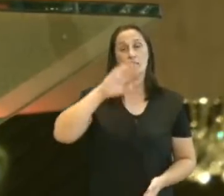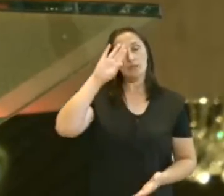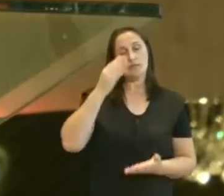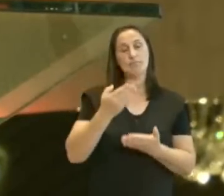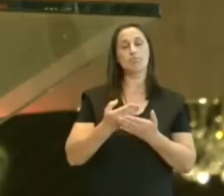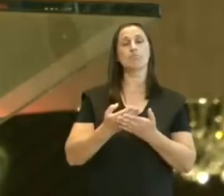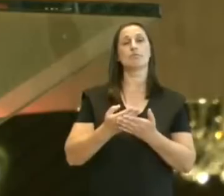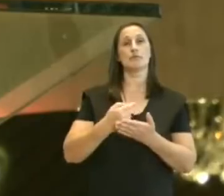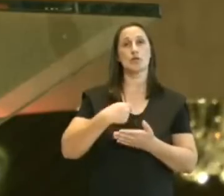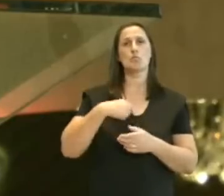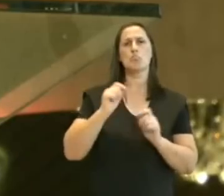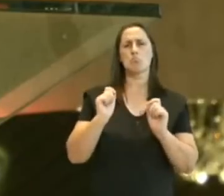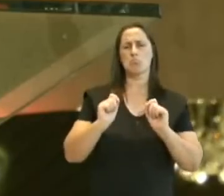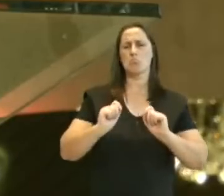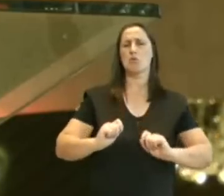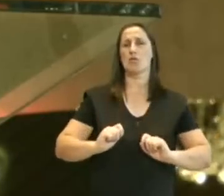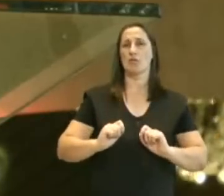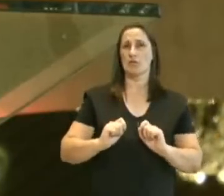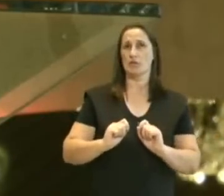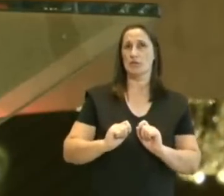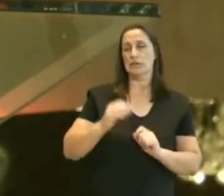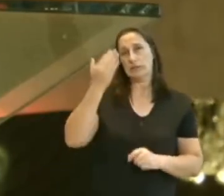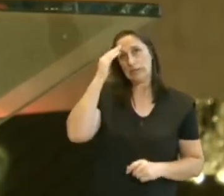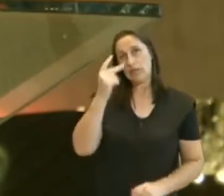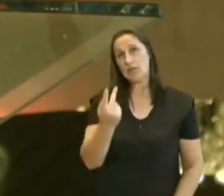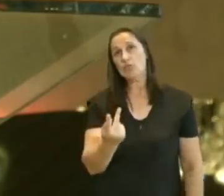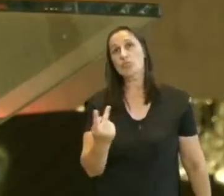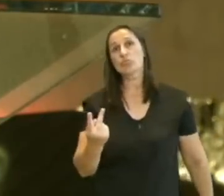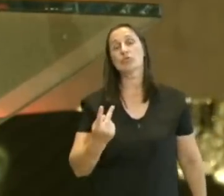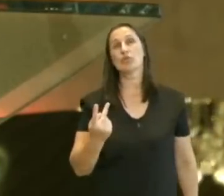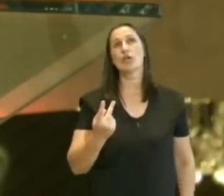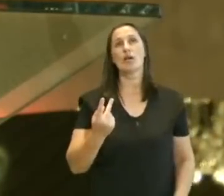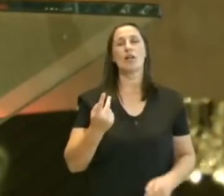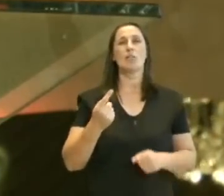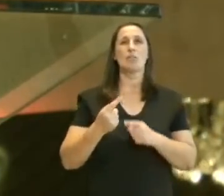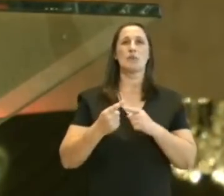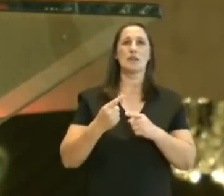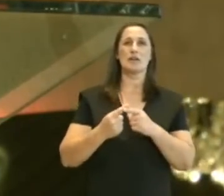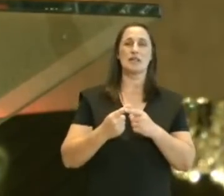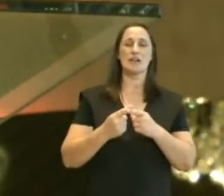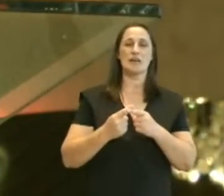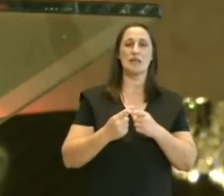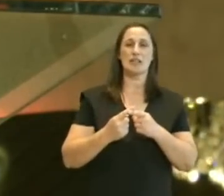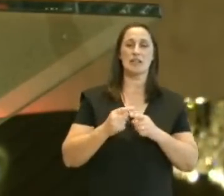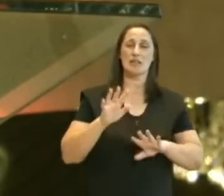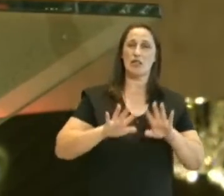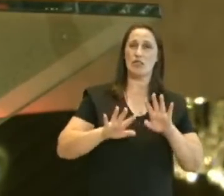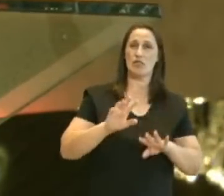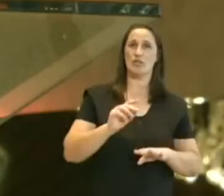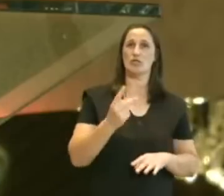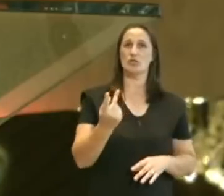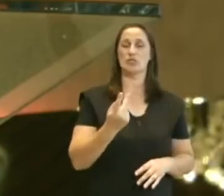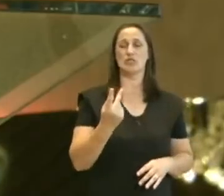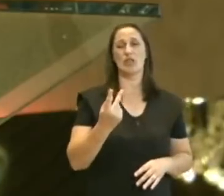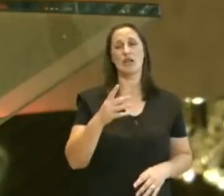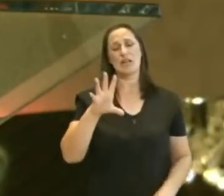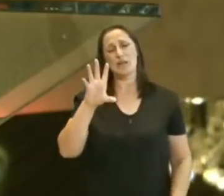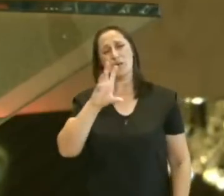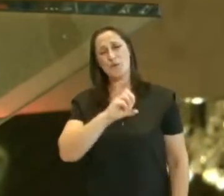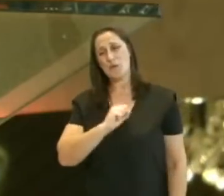posso entendê-los, porque talvez eles estivessem falando entre si: olha, eu amo